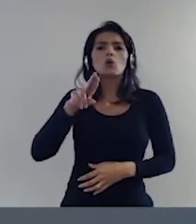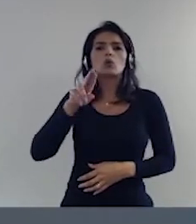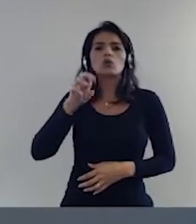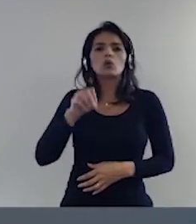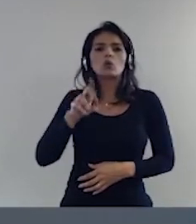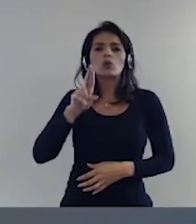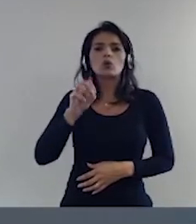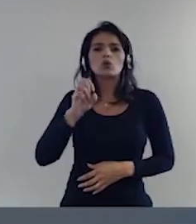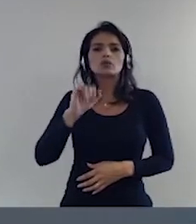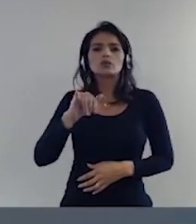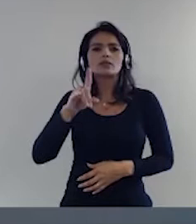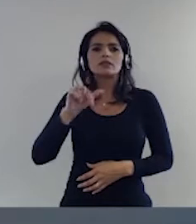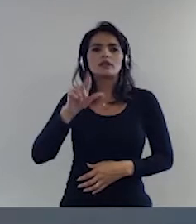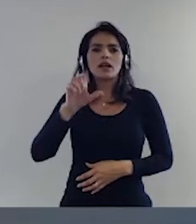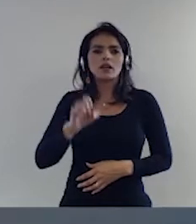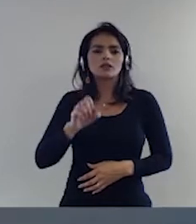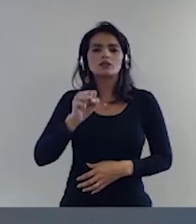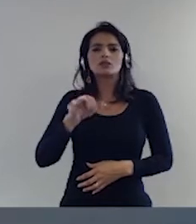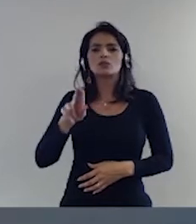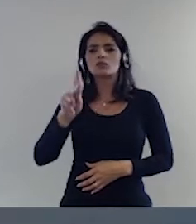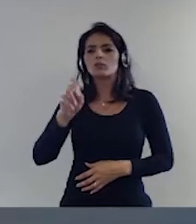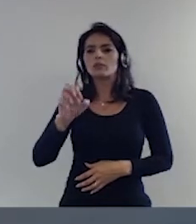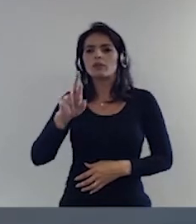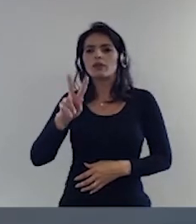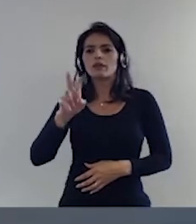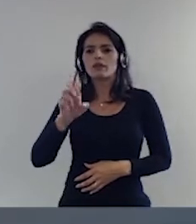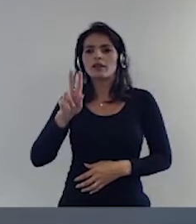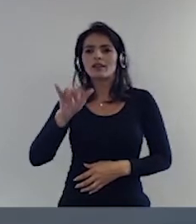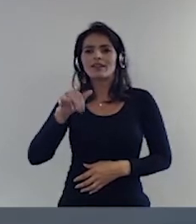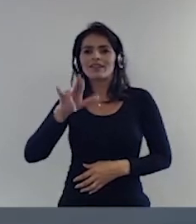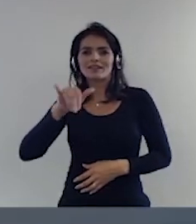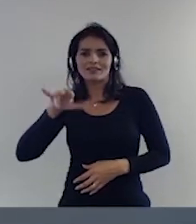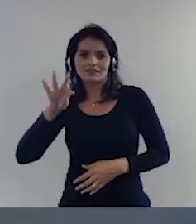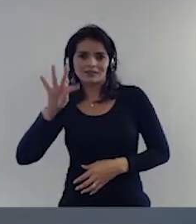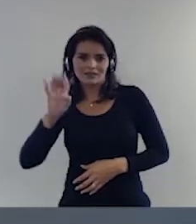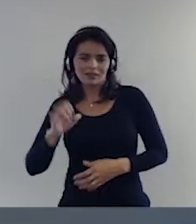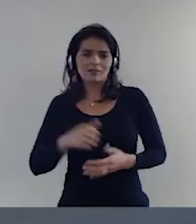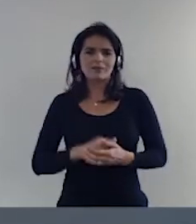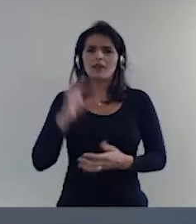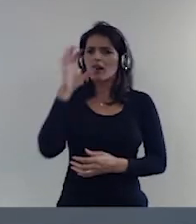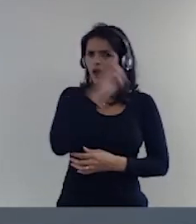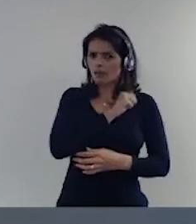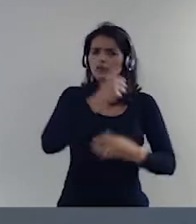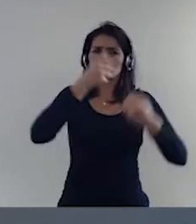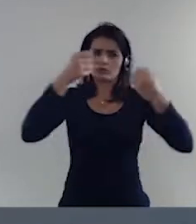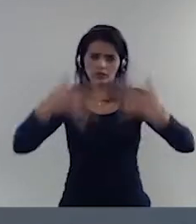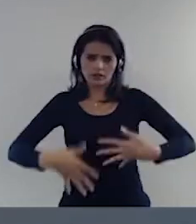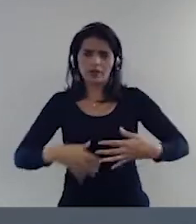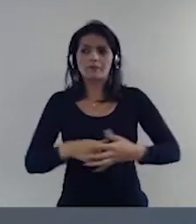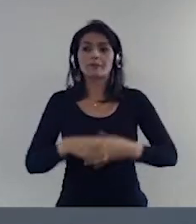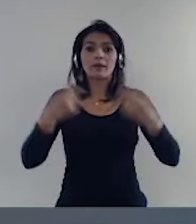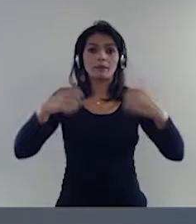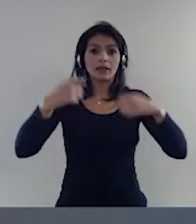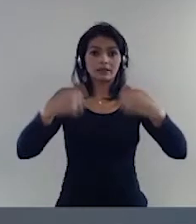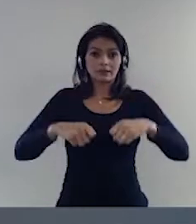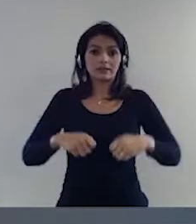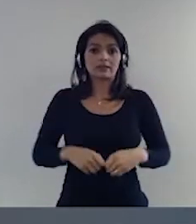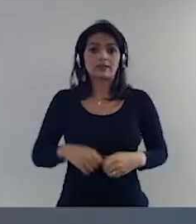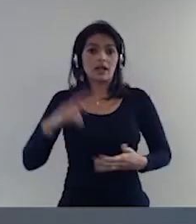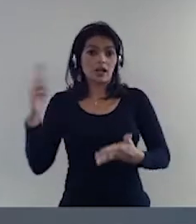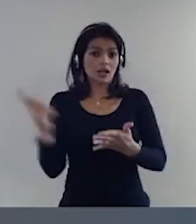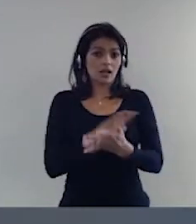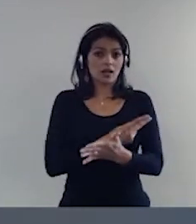é a qualificação que nós temos no Código Civil. E, de forma muito rápida, quais são esses pressupostos? Primeiro, deve haver um